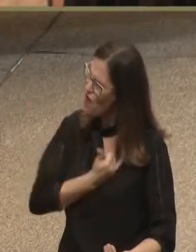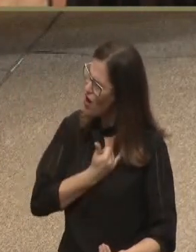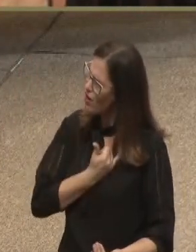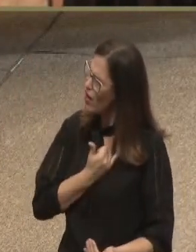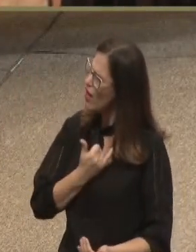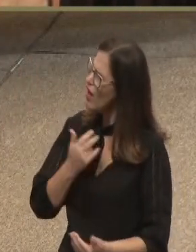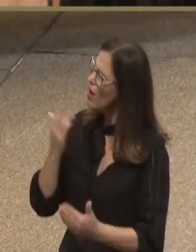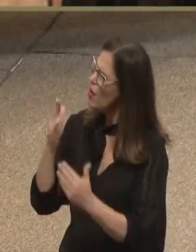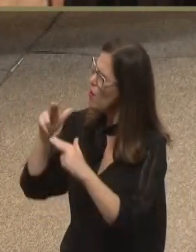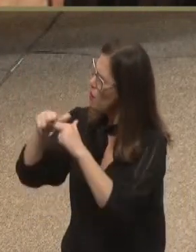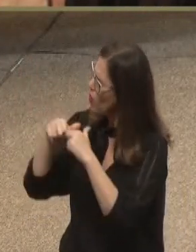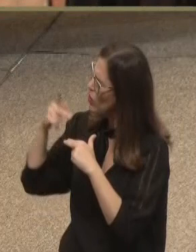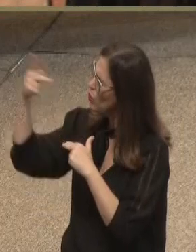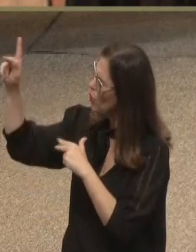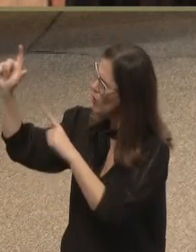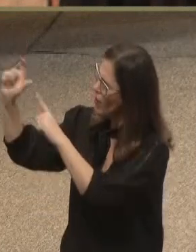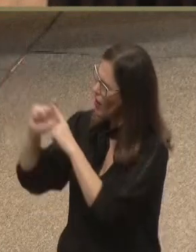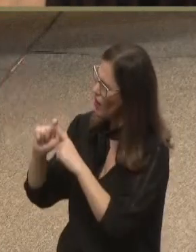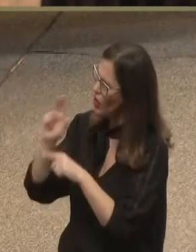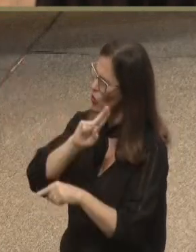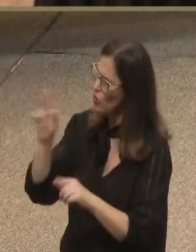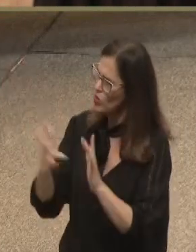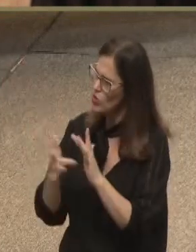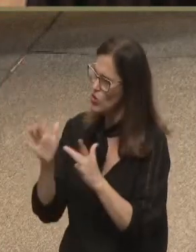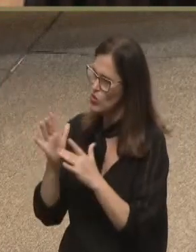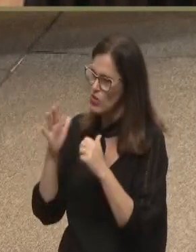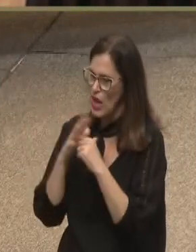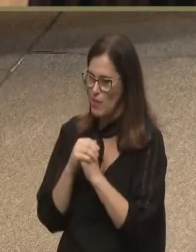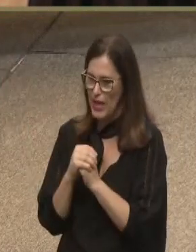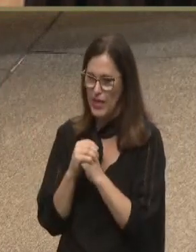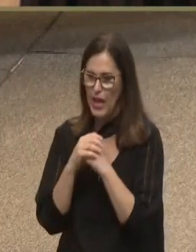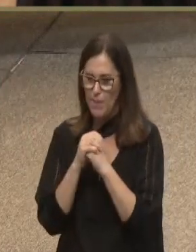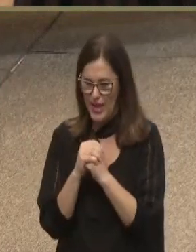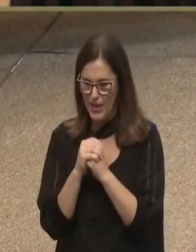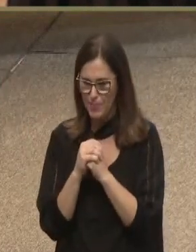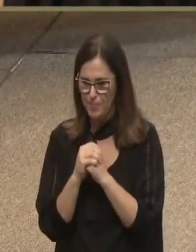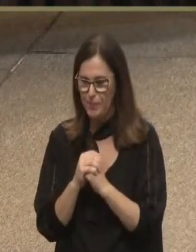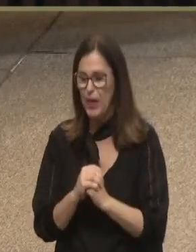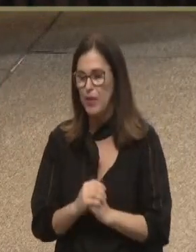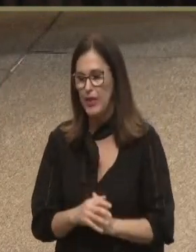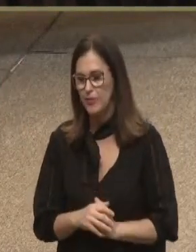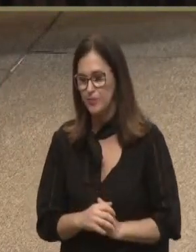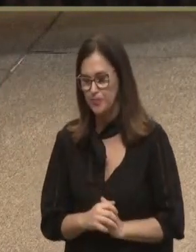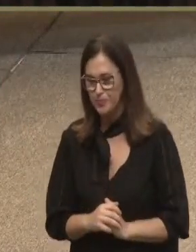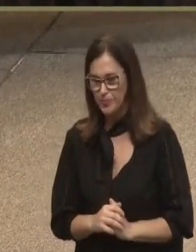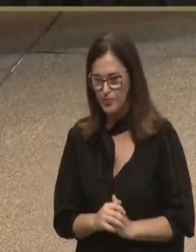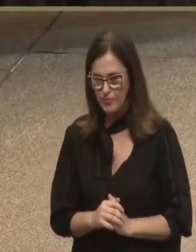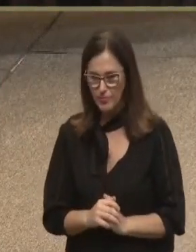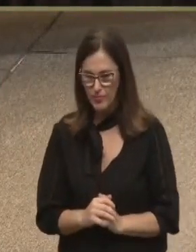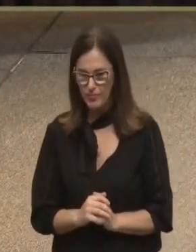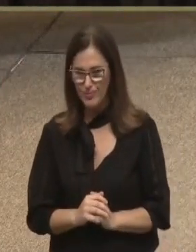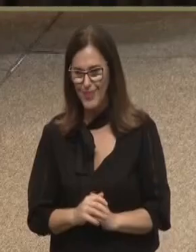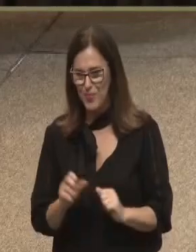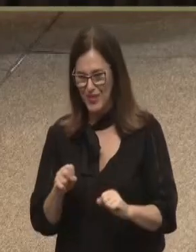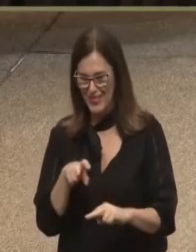da Tua palavra, em nome de Jesus. Amém e amém, Pai. Deus abençoe, meus irmãos.